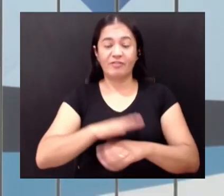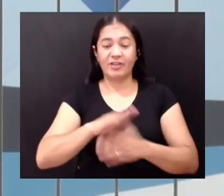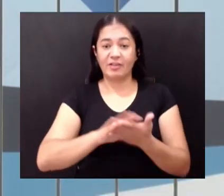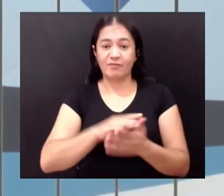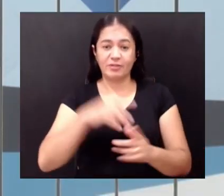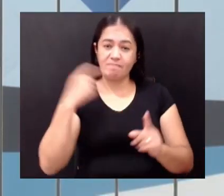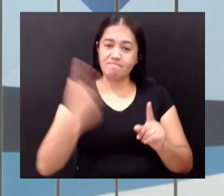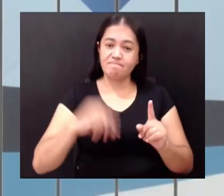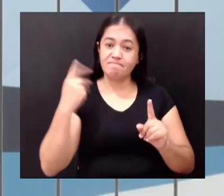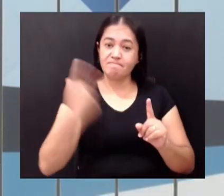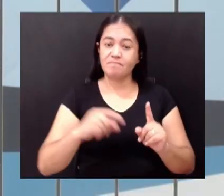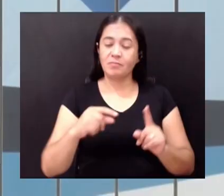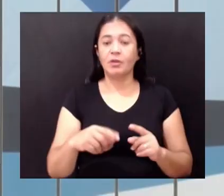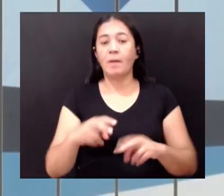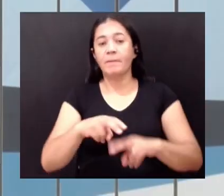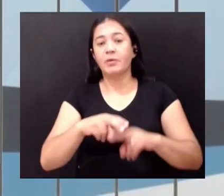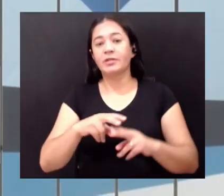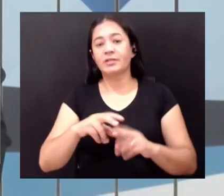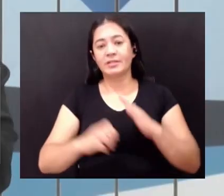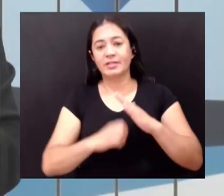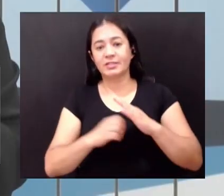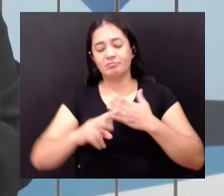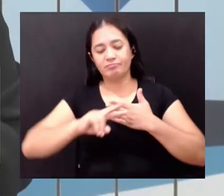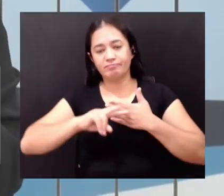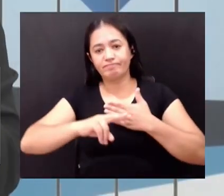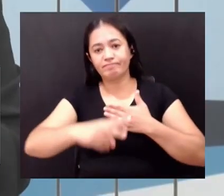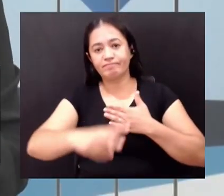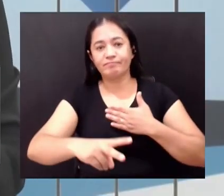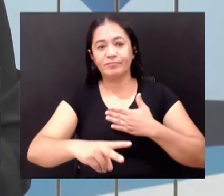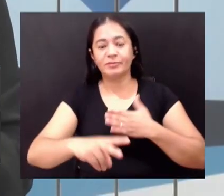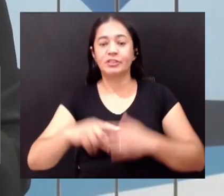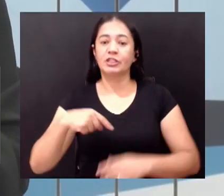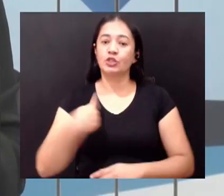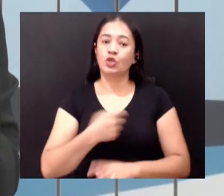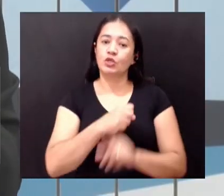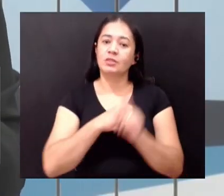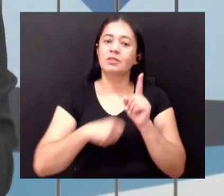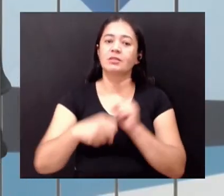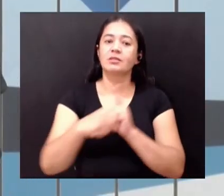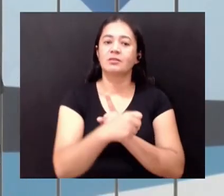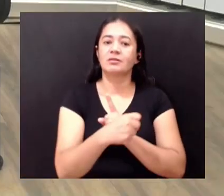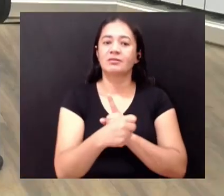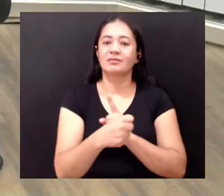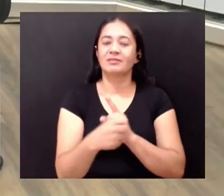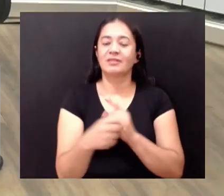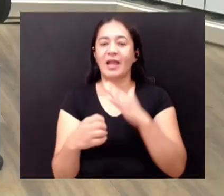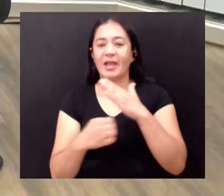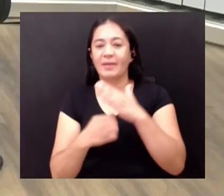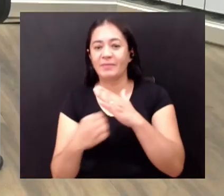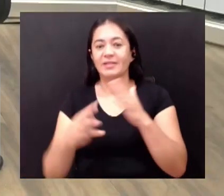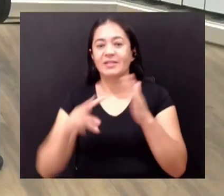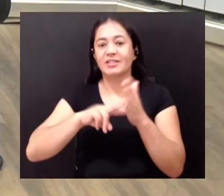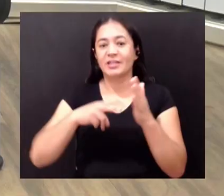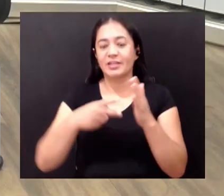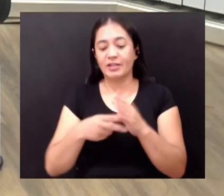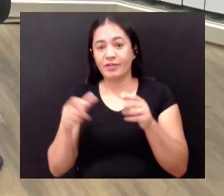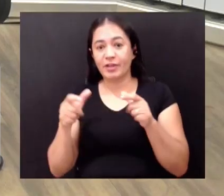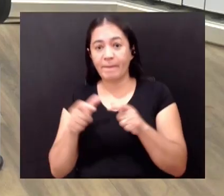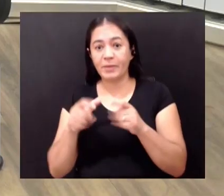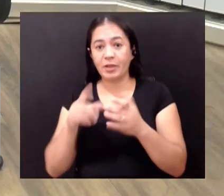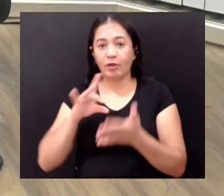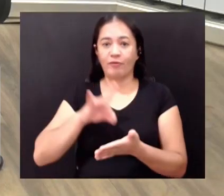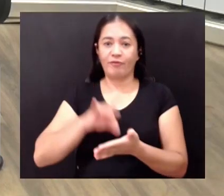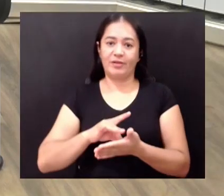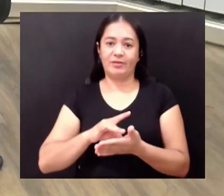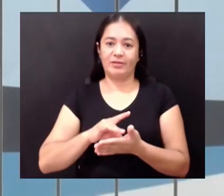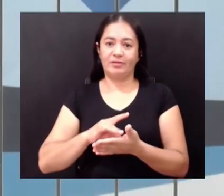elas refletem muito da nossa sociedade, né, eu gosto de dizer que as empresas são micro-realidades, né, elas refletem o que está acontecendo do lado de fora. Então o